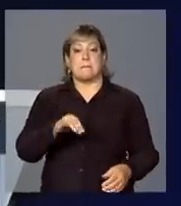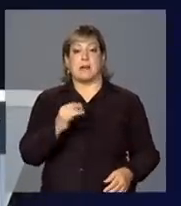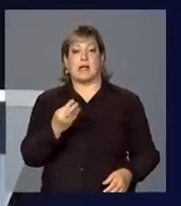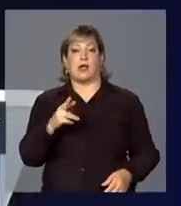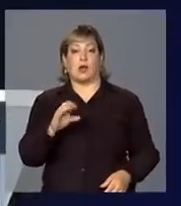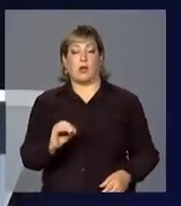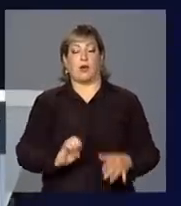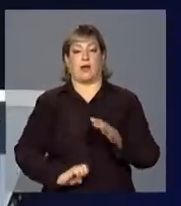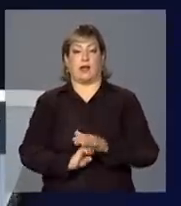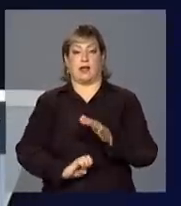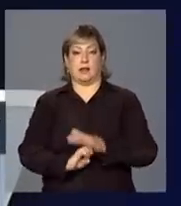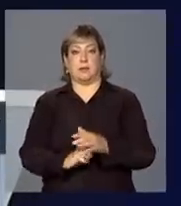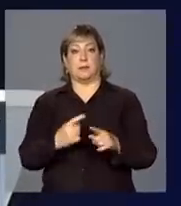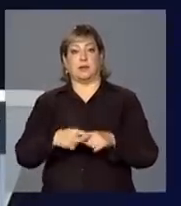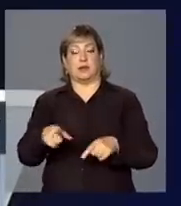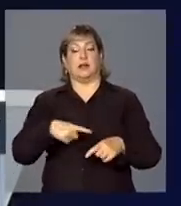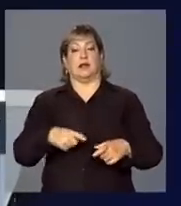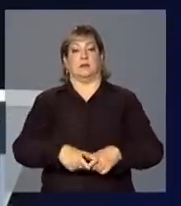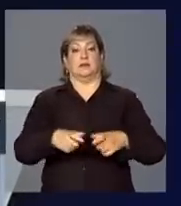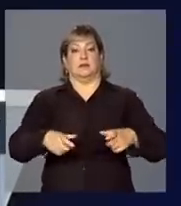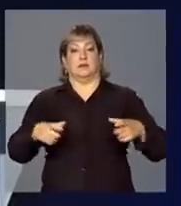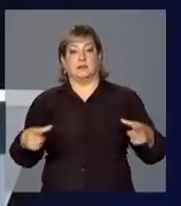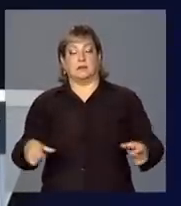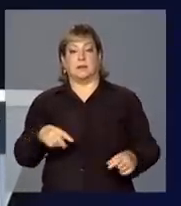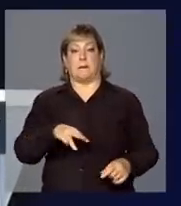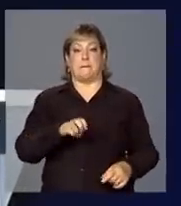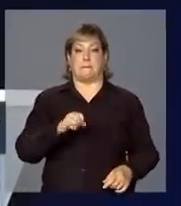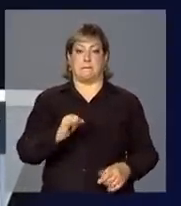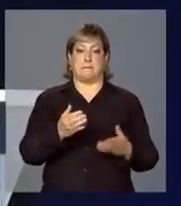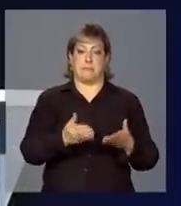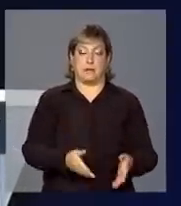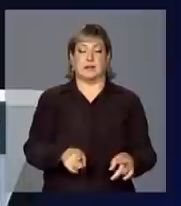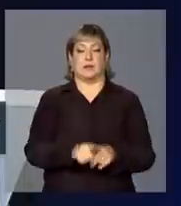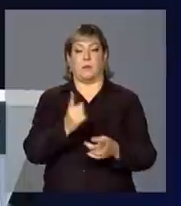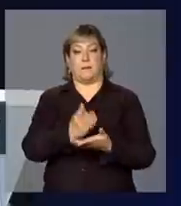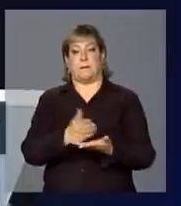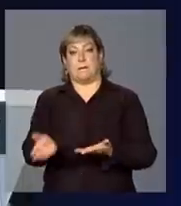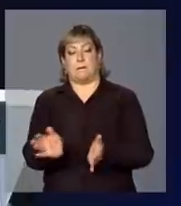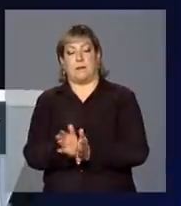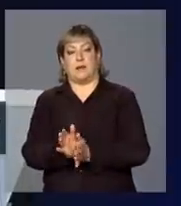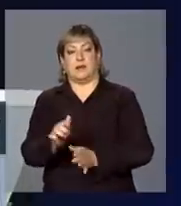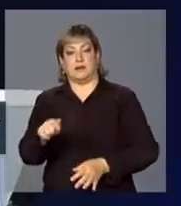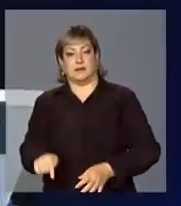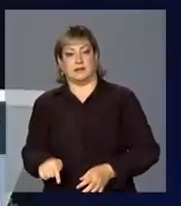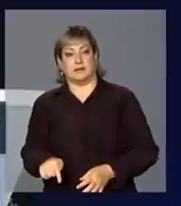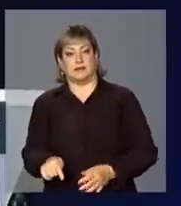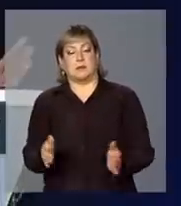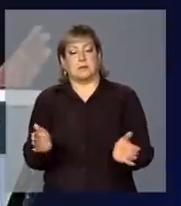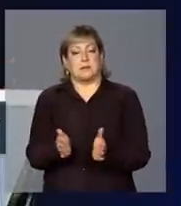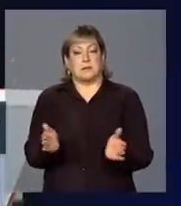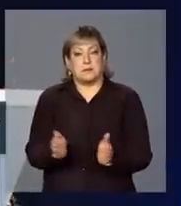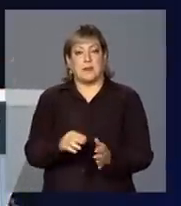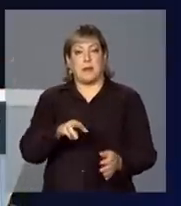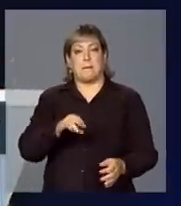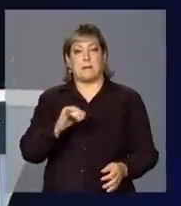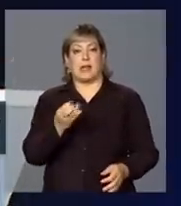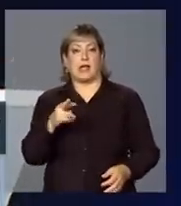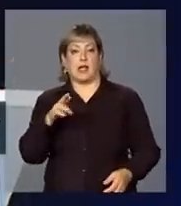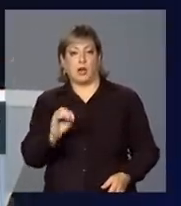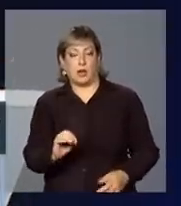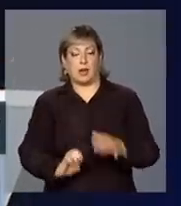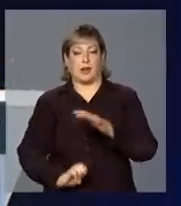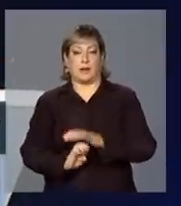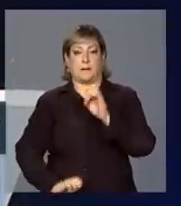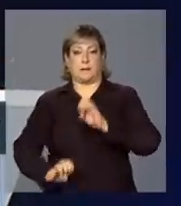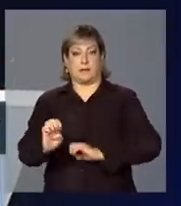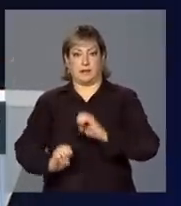microempresários, porque abrange uma parte do MEI e uma parte também dos pequenos, dos microempresários, e não